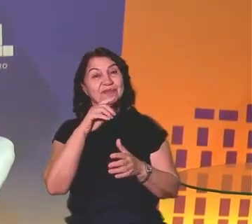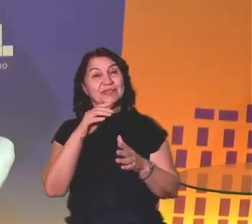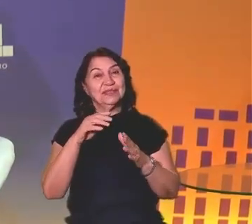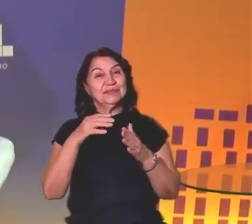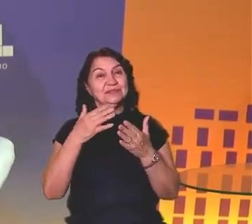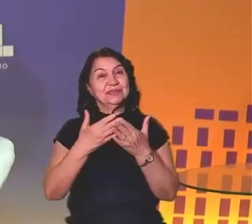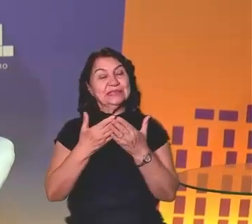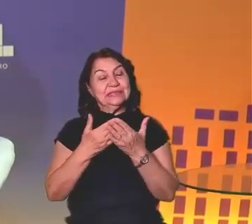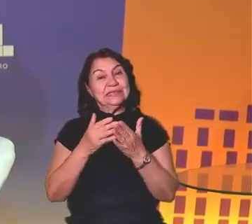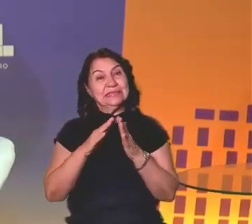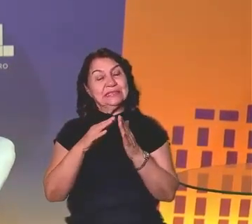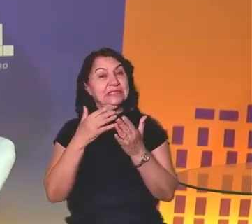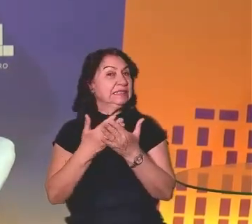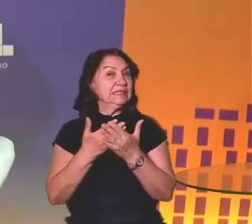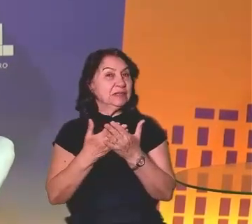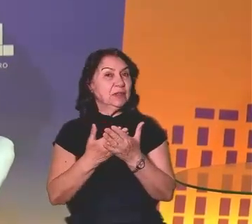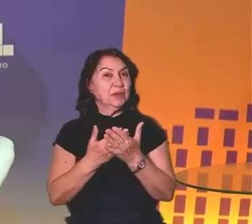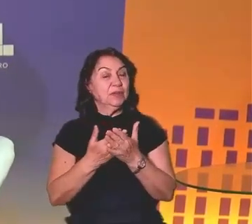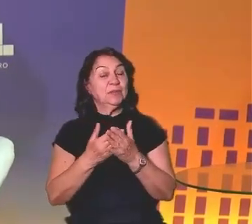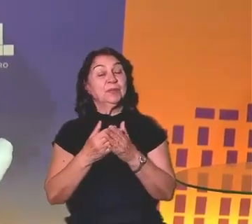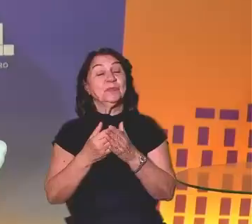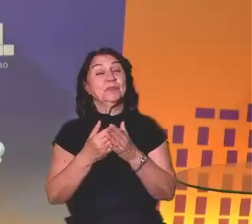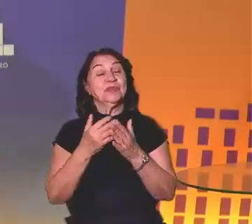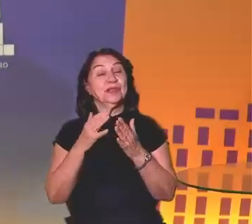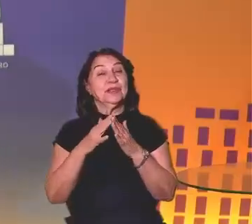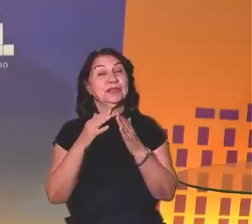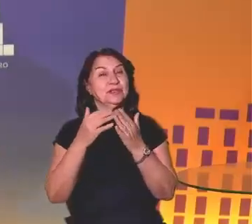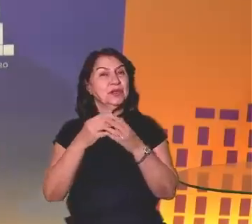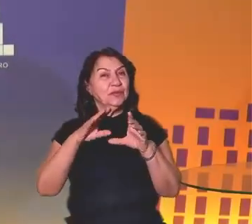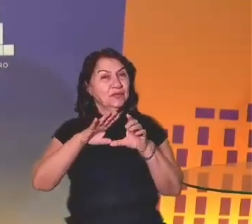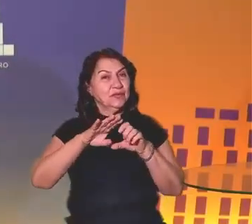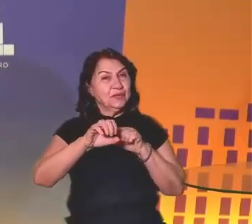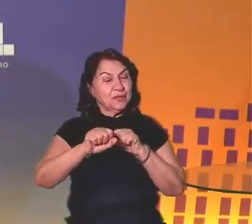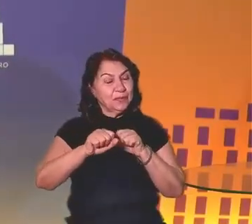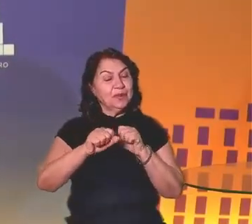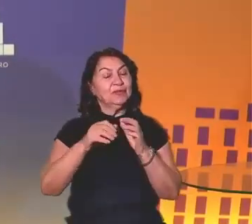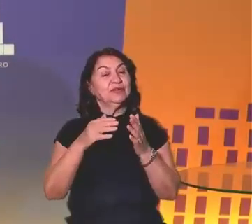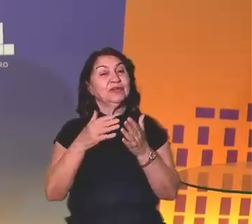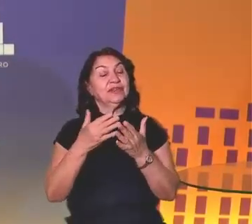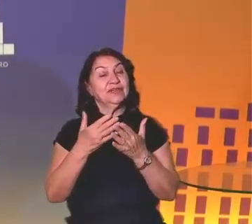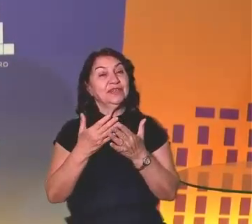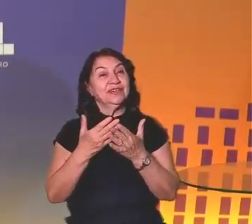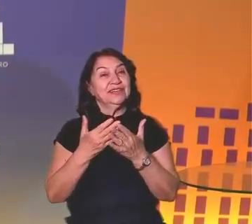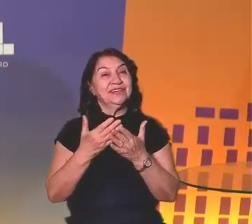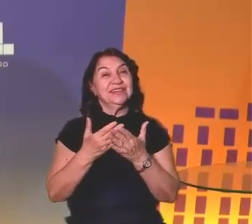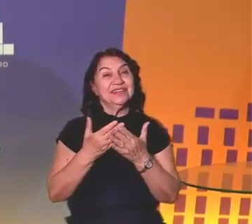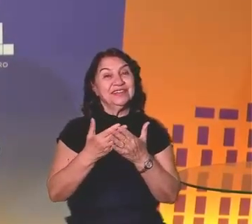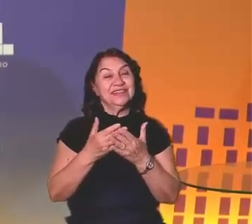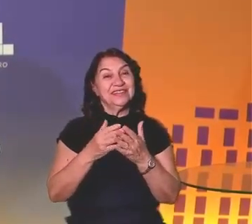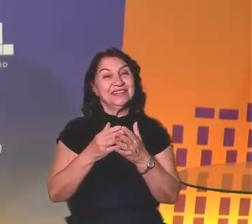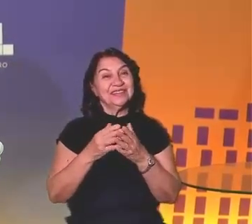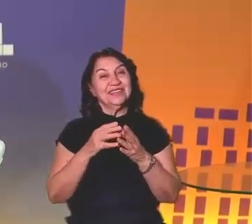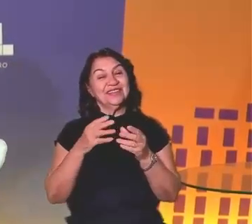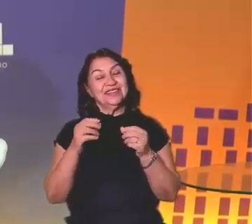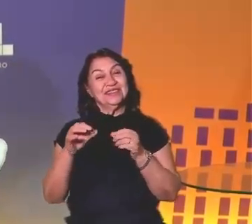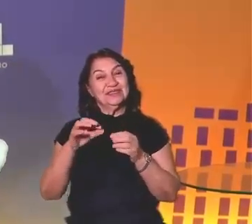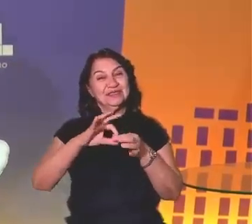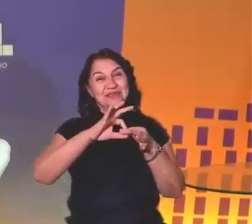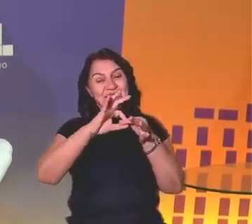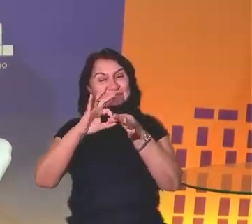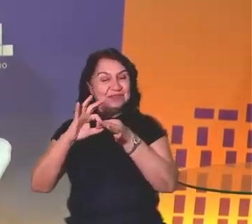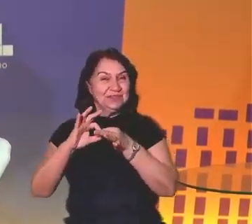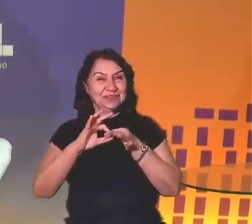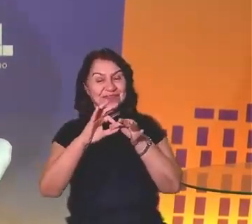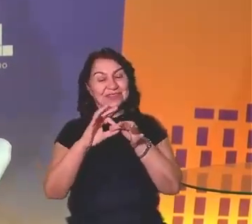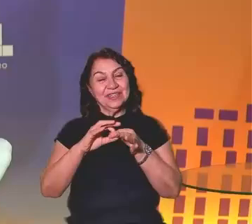remete um conteúdo muito preso. Ele não fala em escola formal, ele fala em escola formal, do conteúdo mumificado. Então, quando